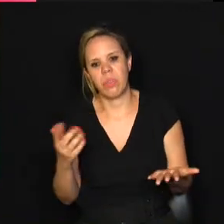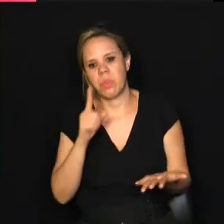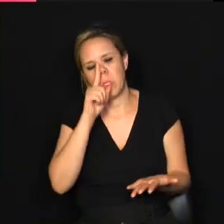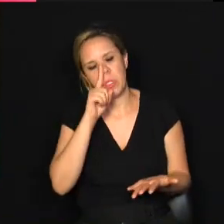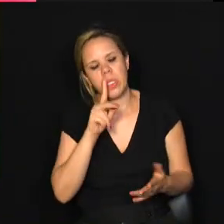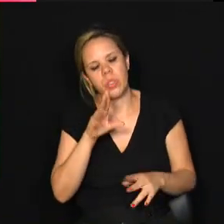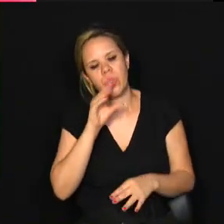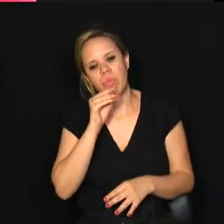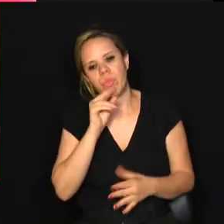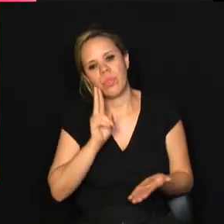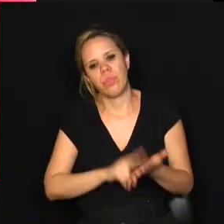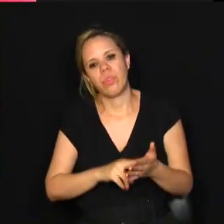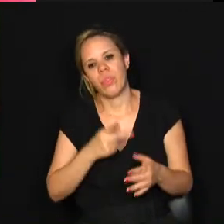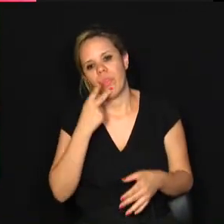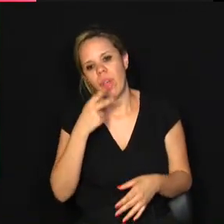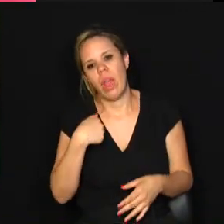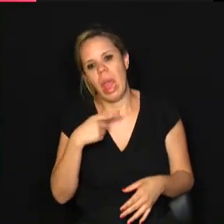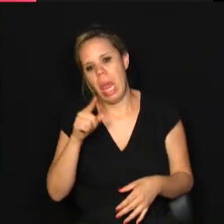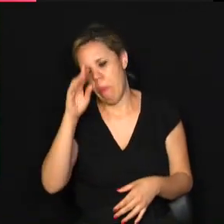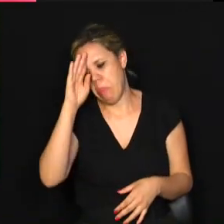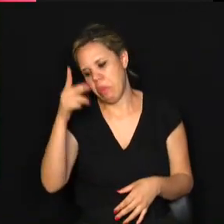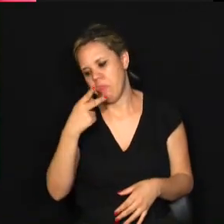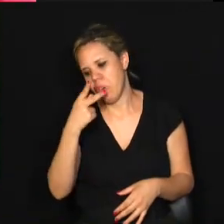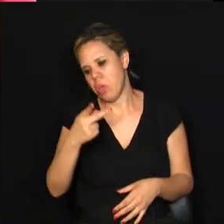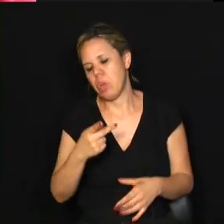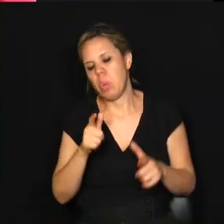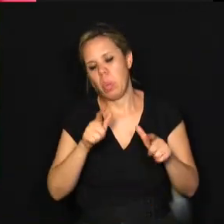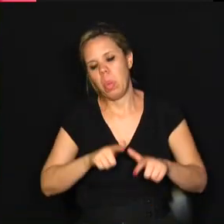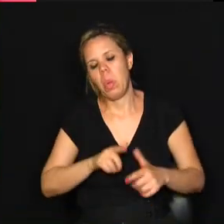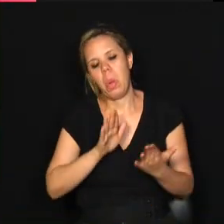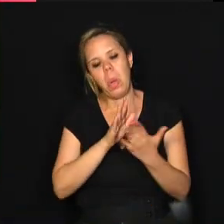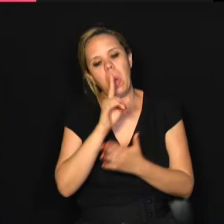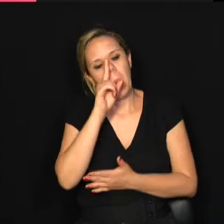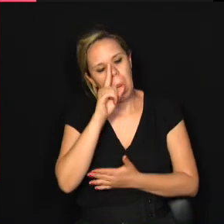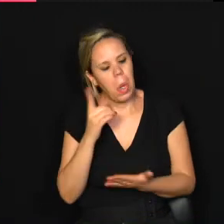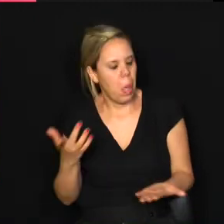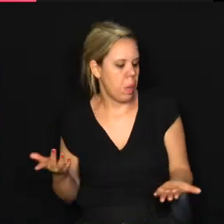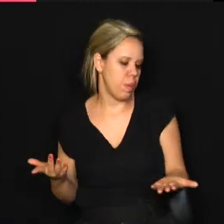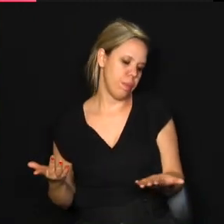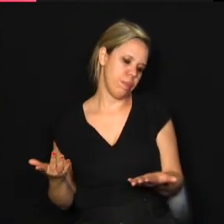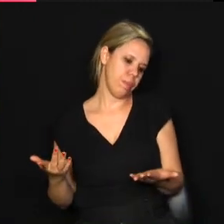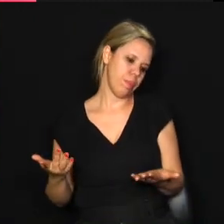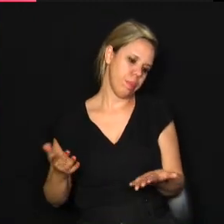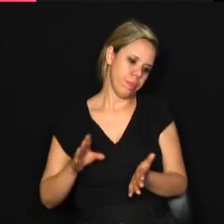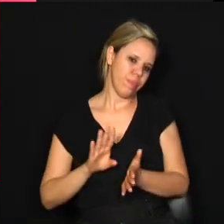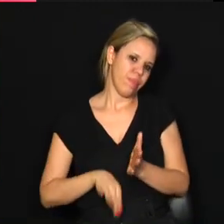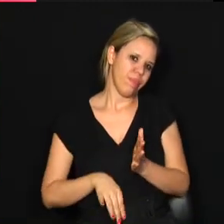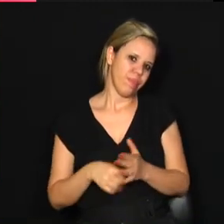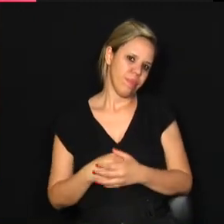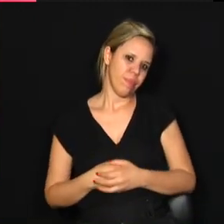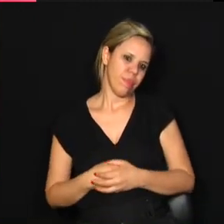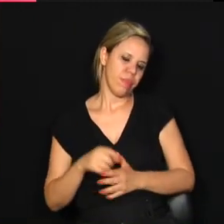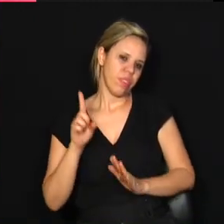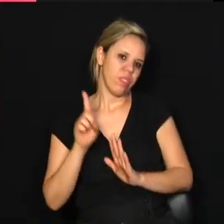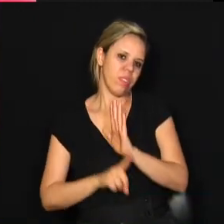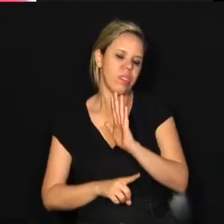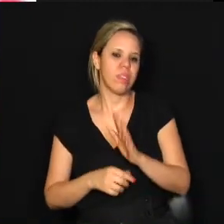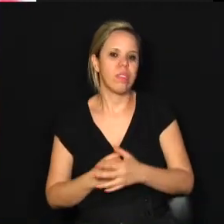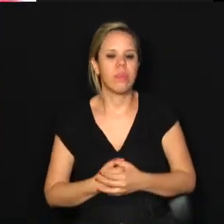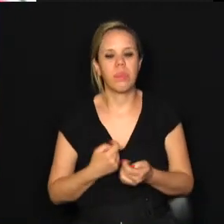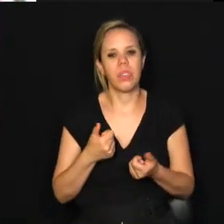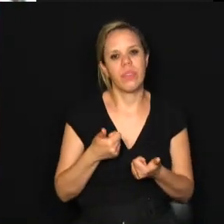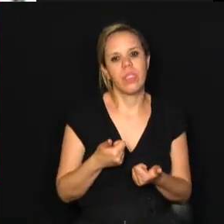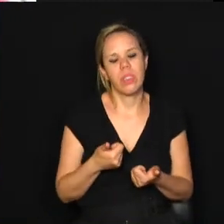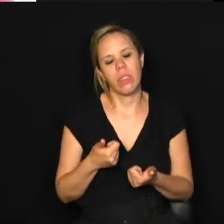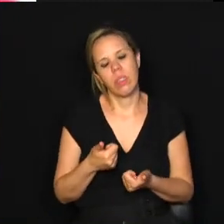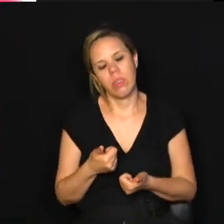ele mesmo diz ser essencial, numa situação em que eles estão retirando direitos, retirando benefícios,